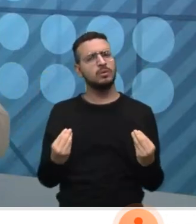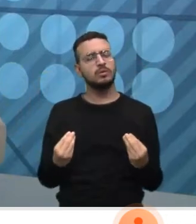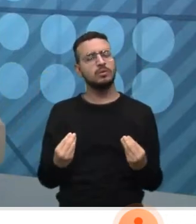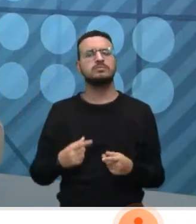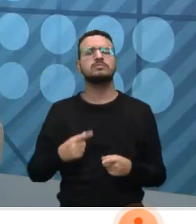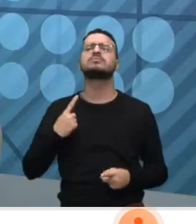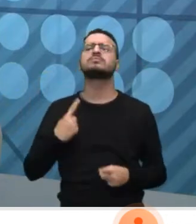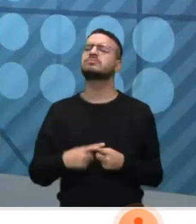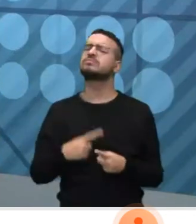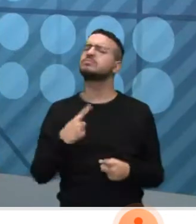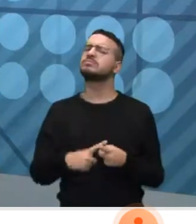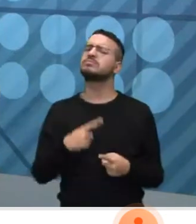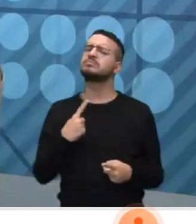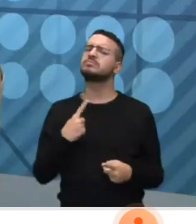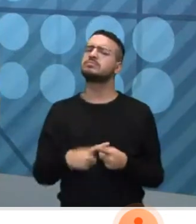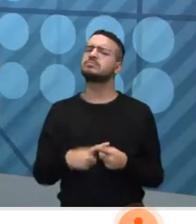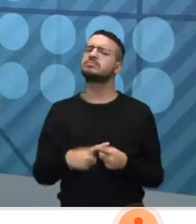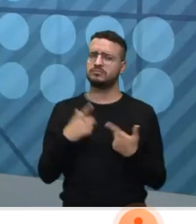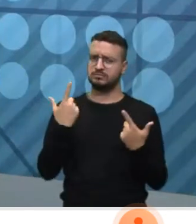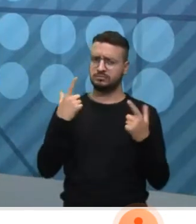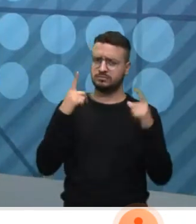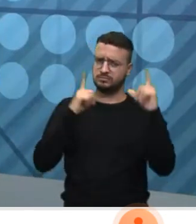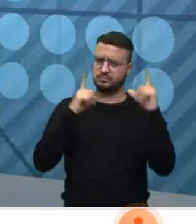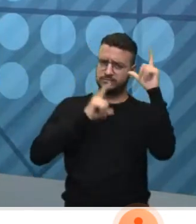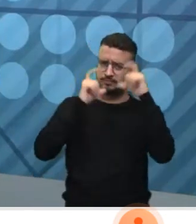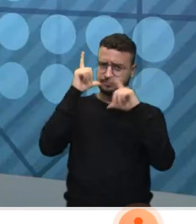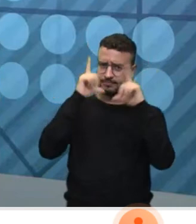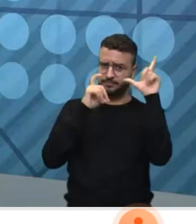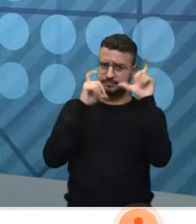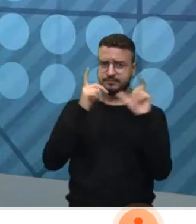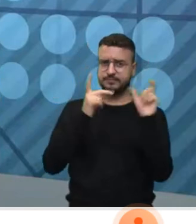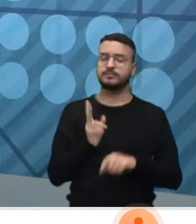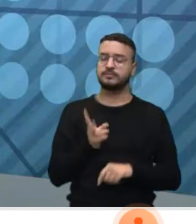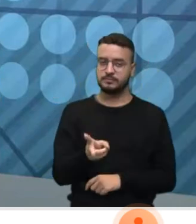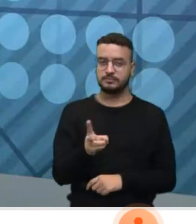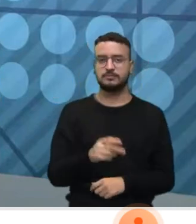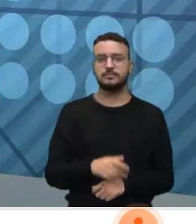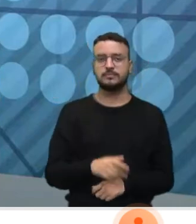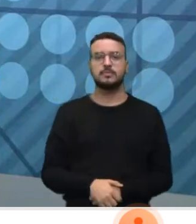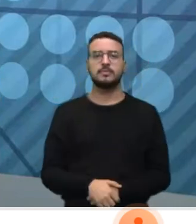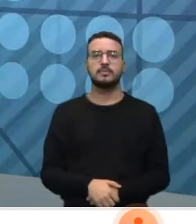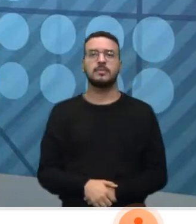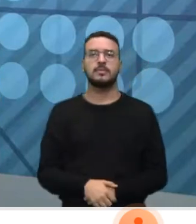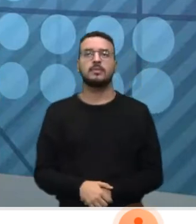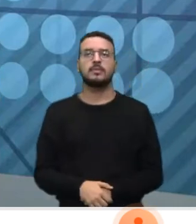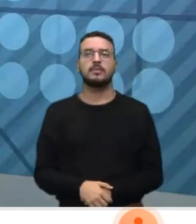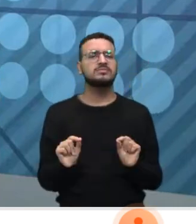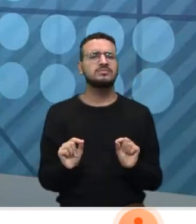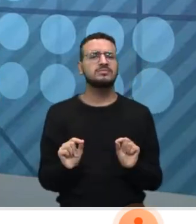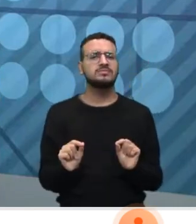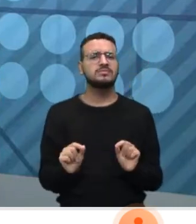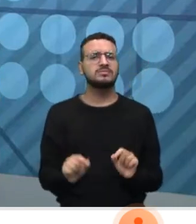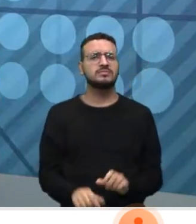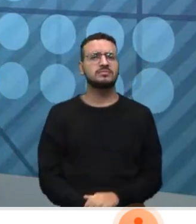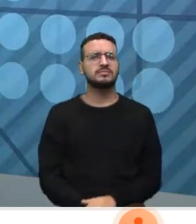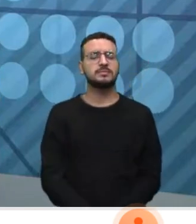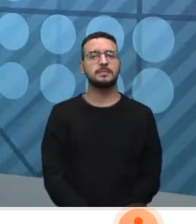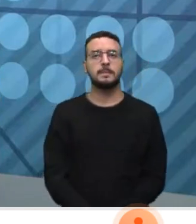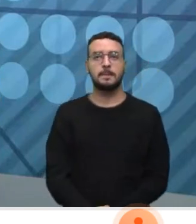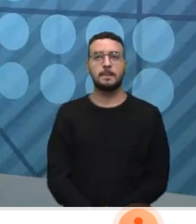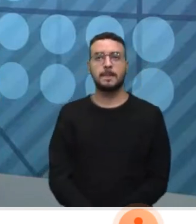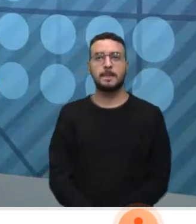quê? As expressões faciais, elas vão sentir para a frase. O que você